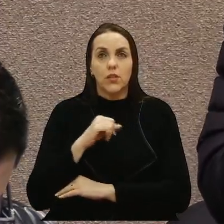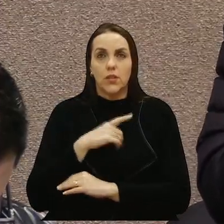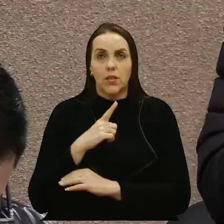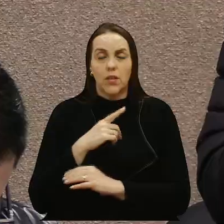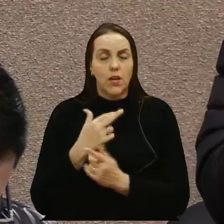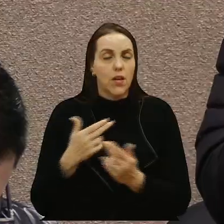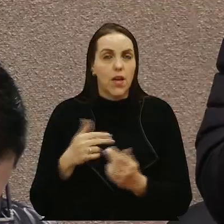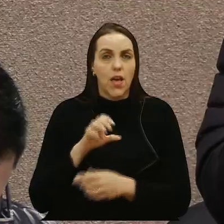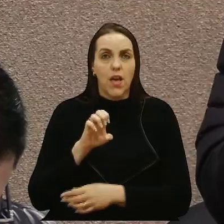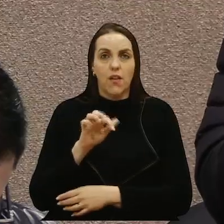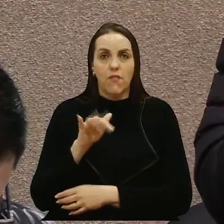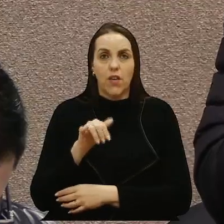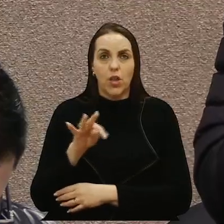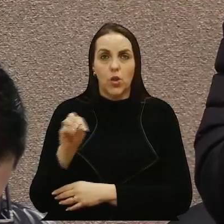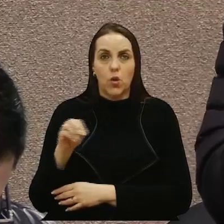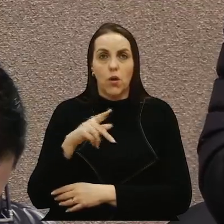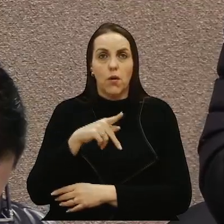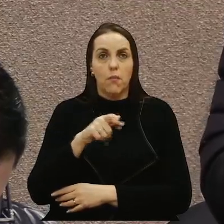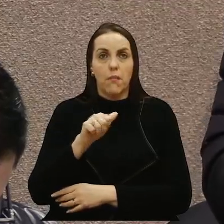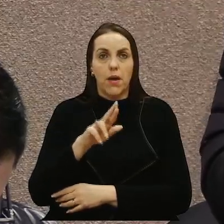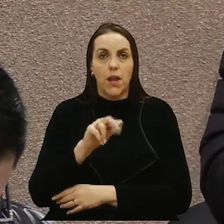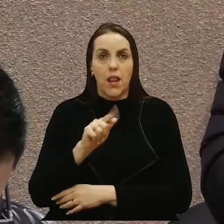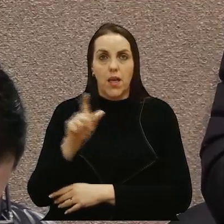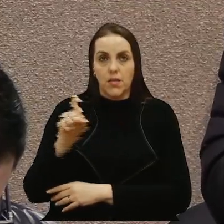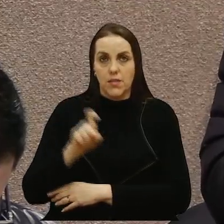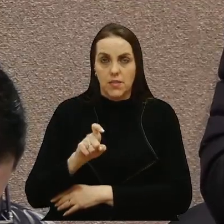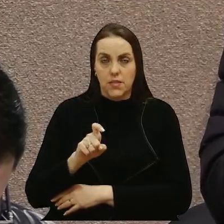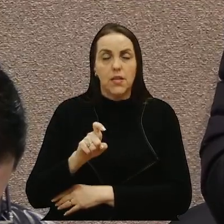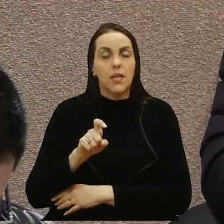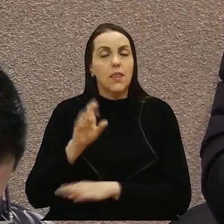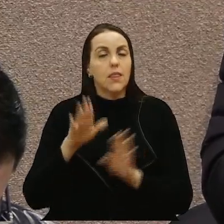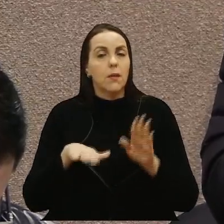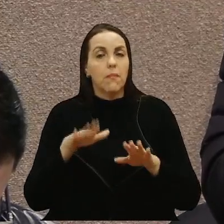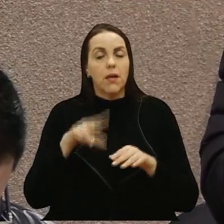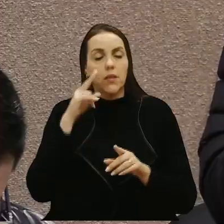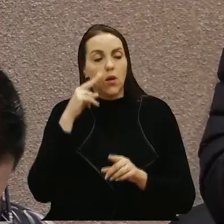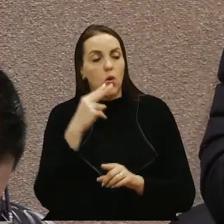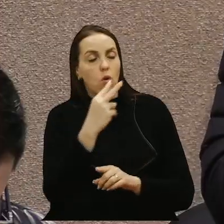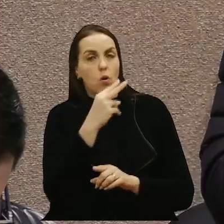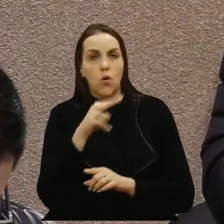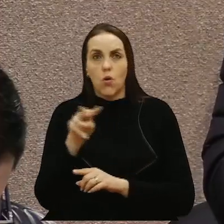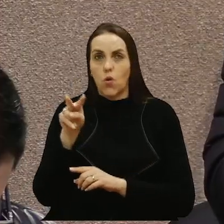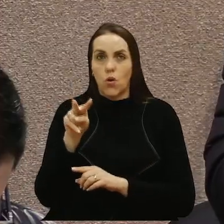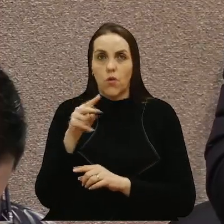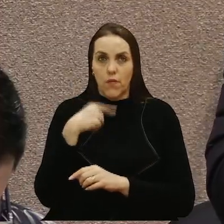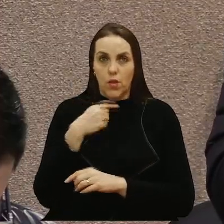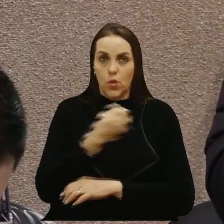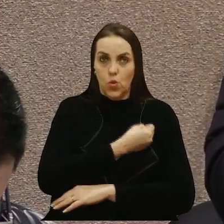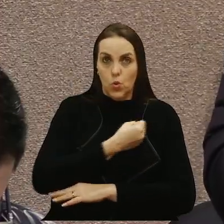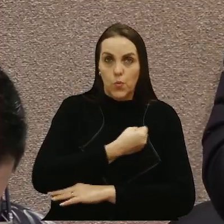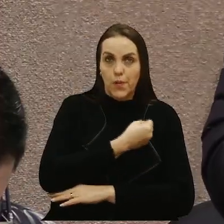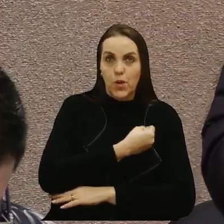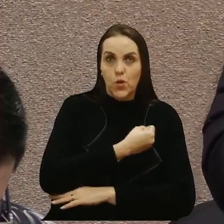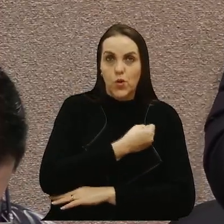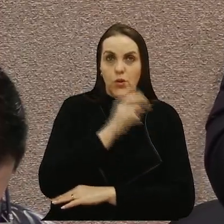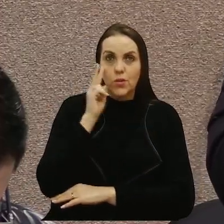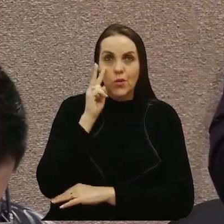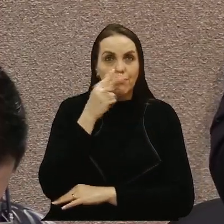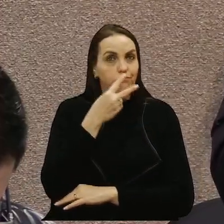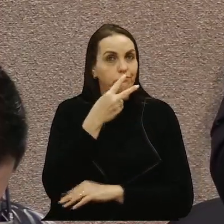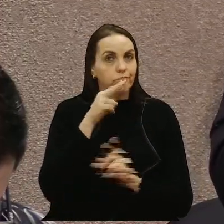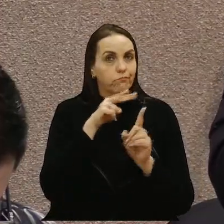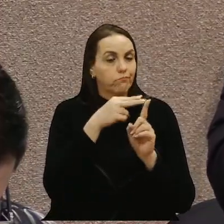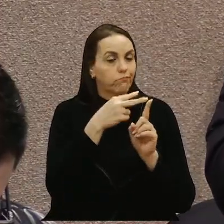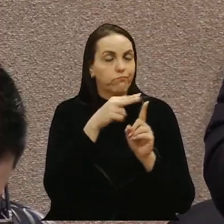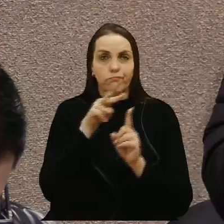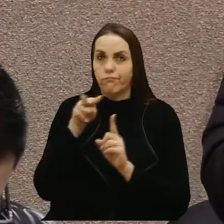paralaxe. Dependendo de onde você olhava, você via um número. Se você olhava de outro ângulo,